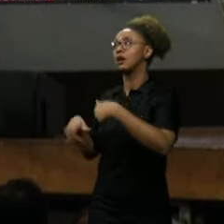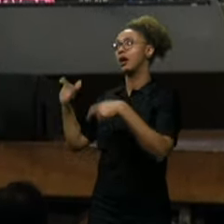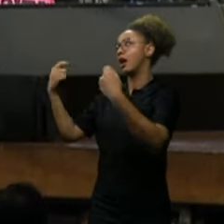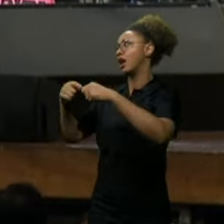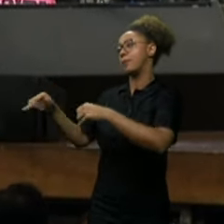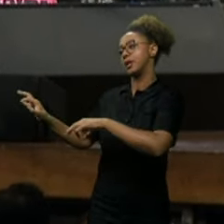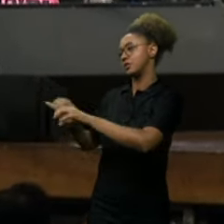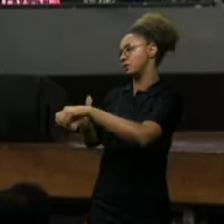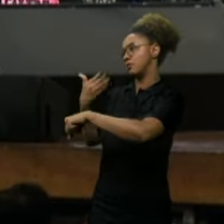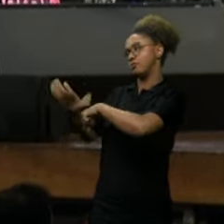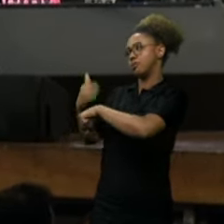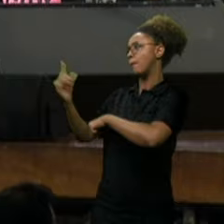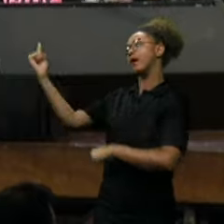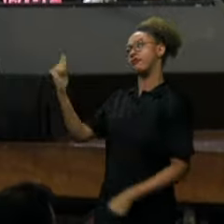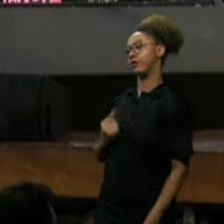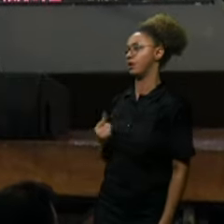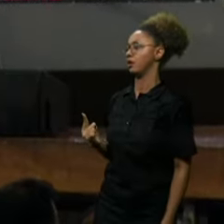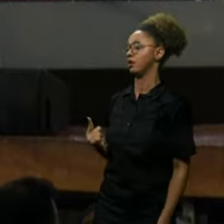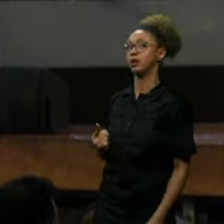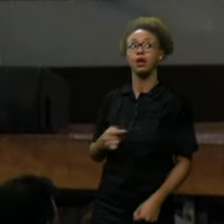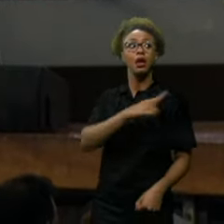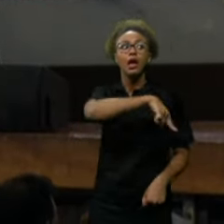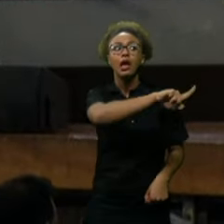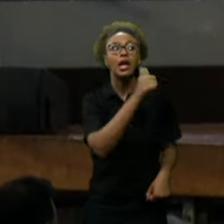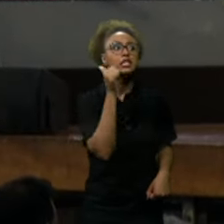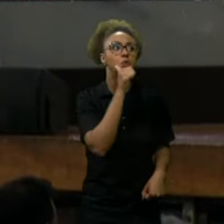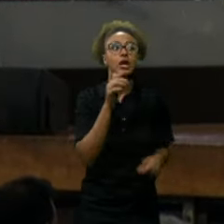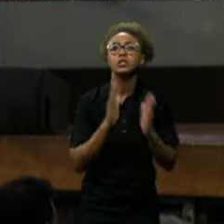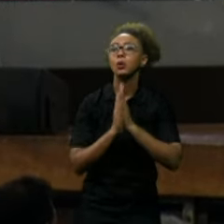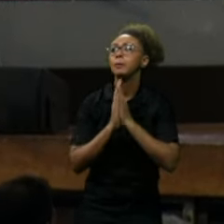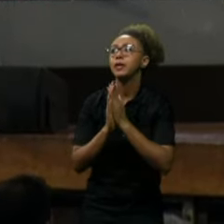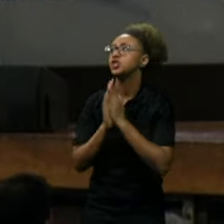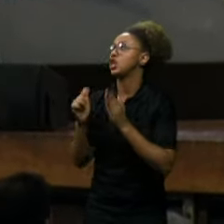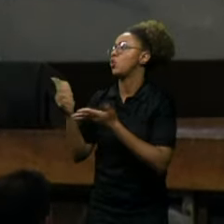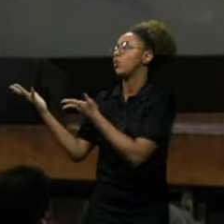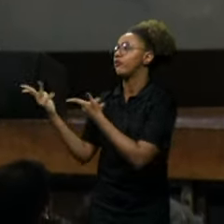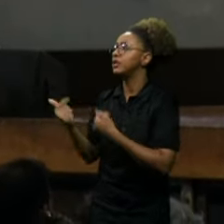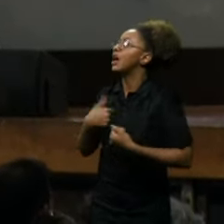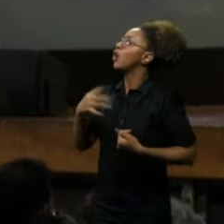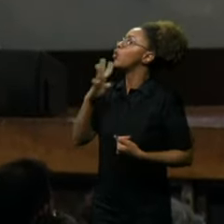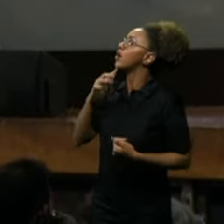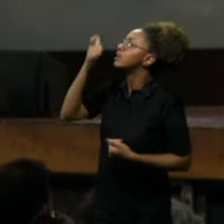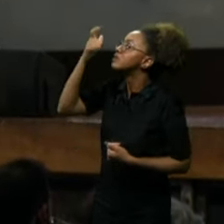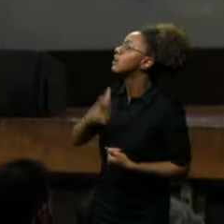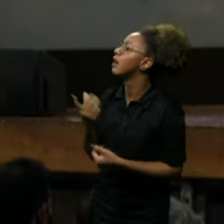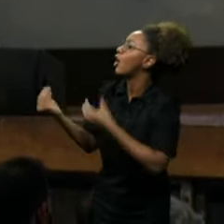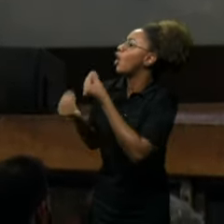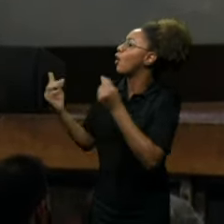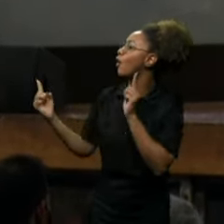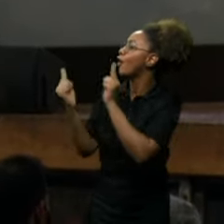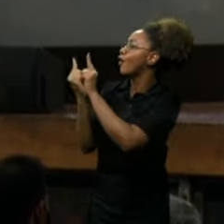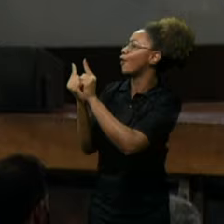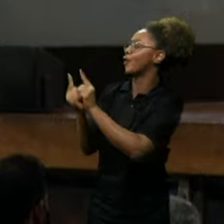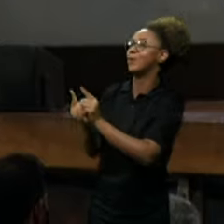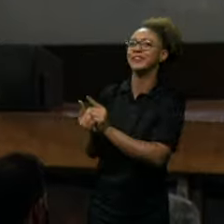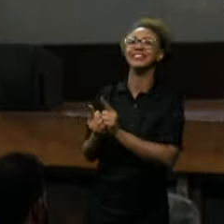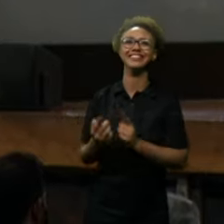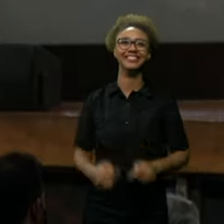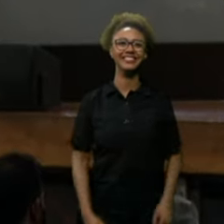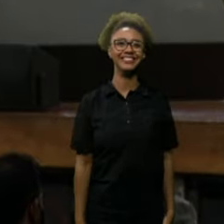ela precisa dar um jeito de vir a mulherada tá fazendo campanha aqui para eu convidar eu quero conhecer ela também